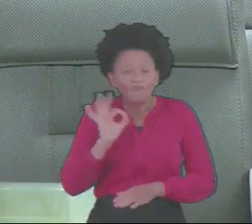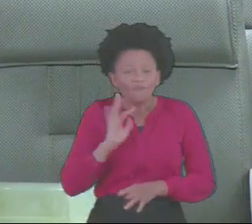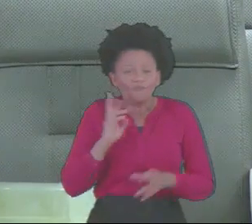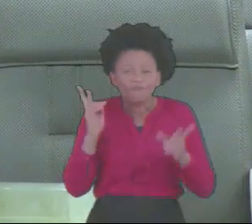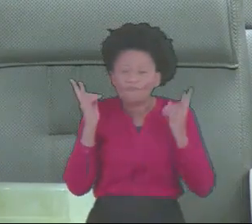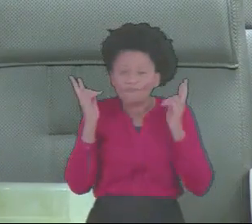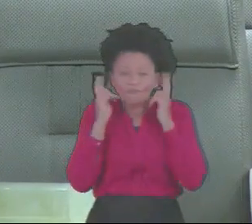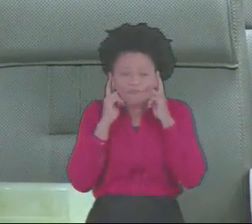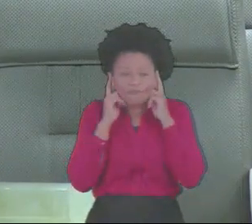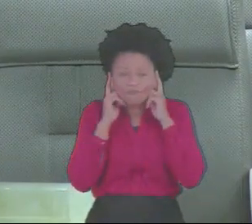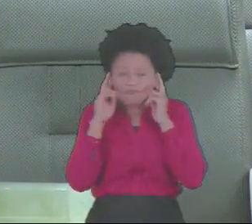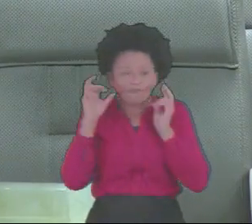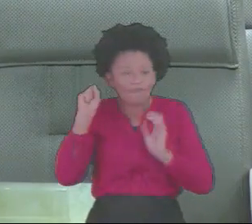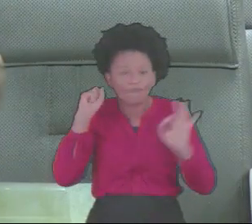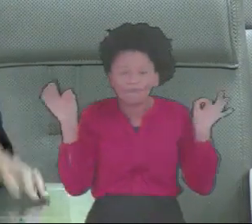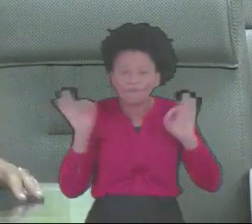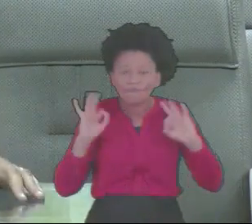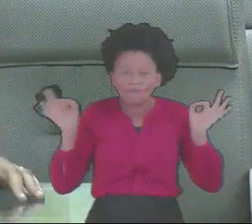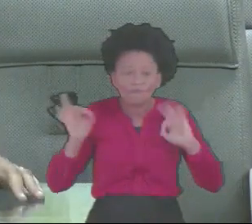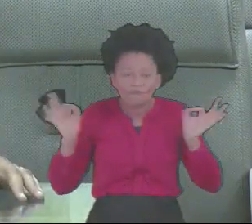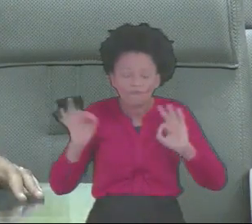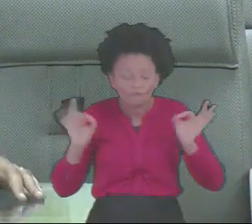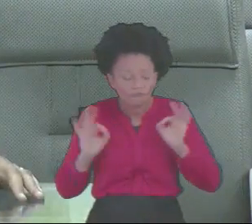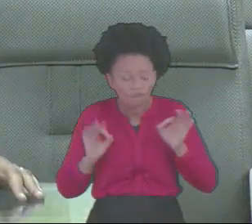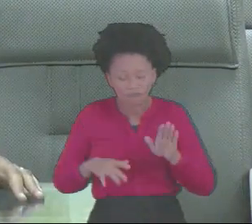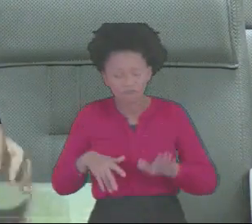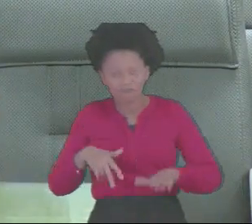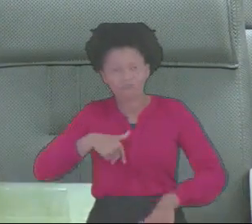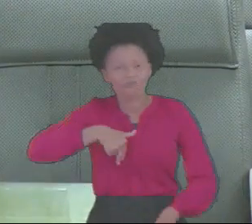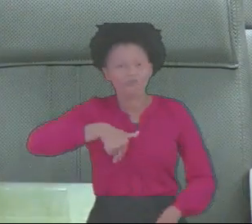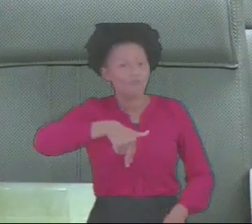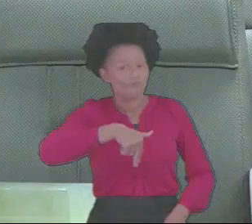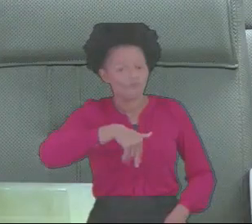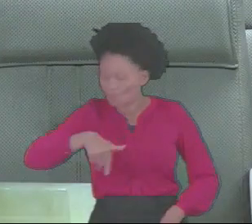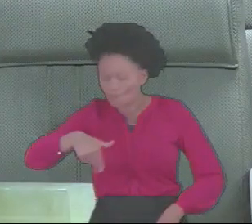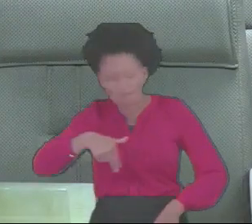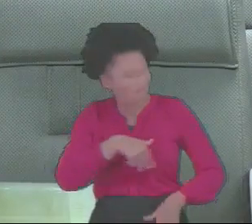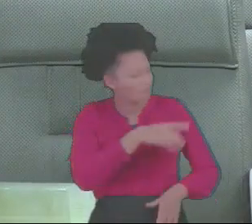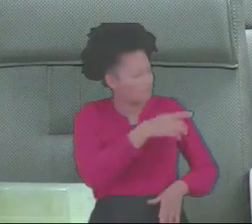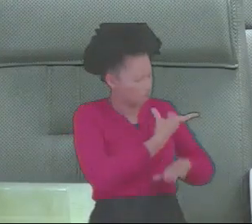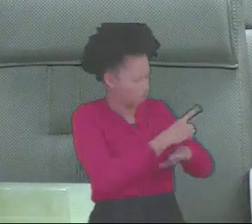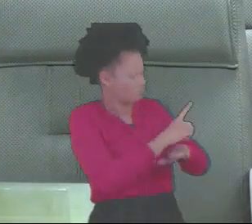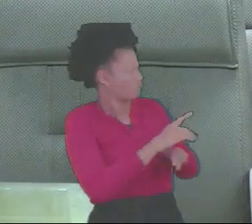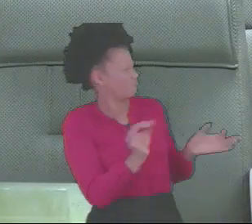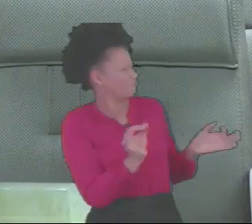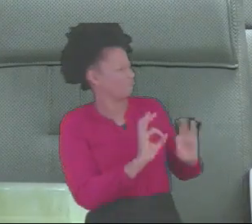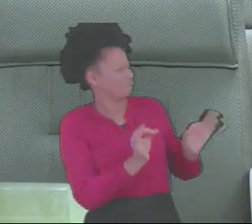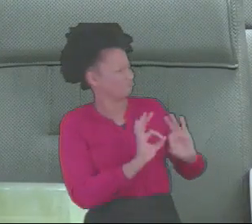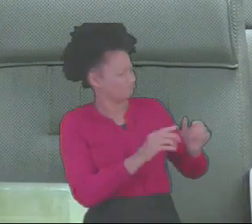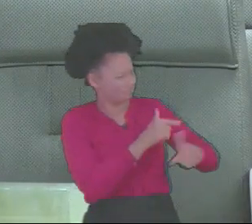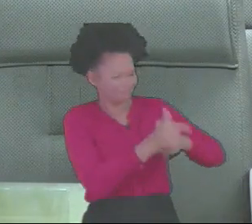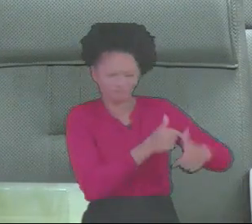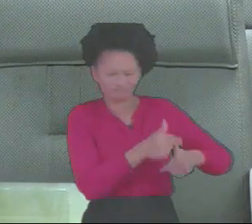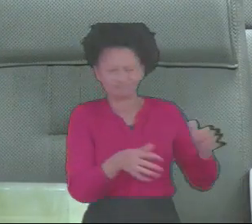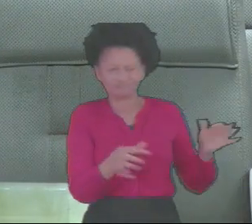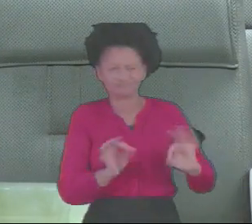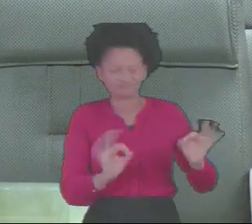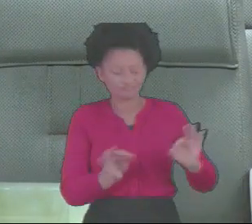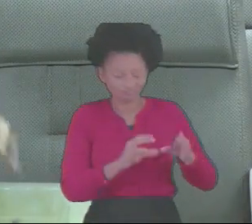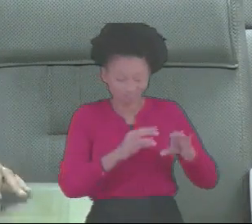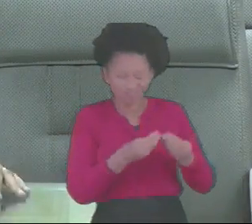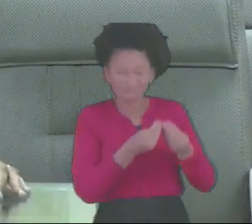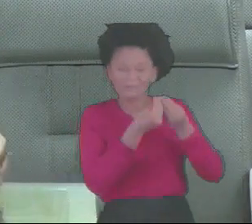ouvem que não se movimenta os deuses que não trabalham em prol deste povo somente